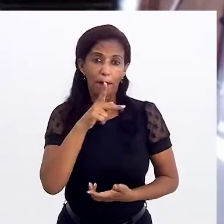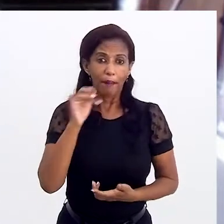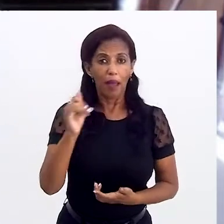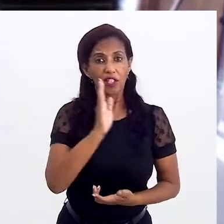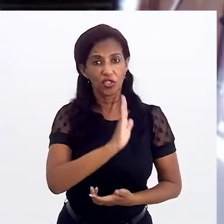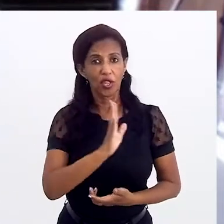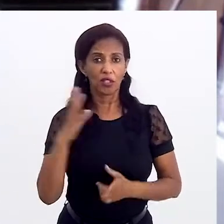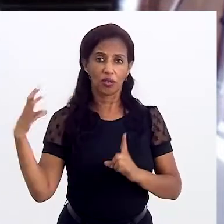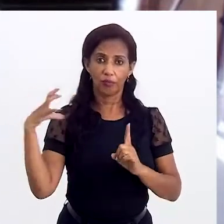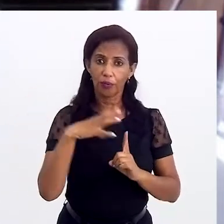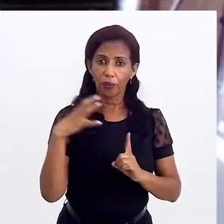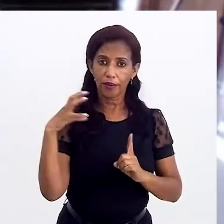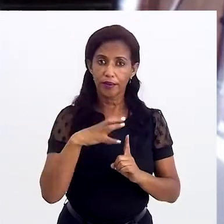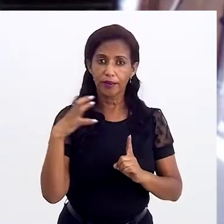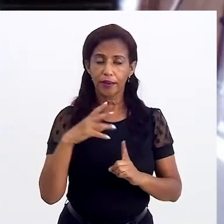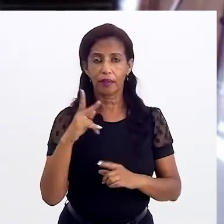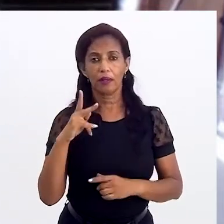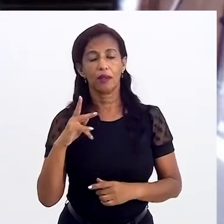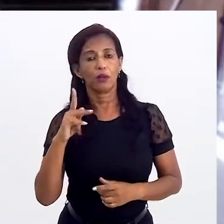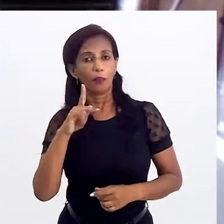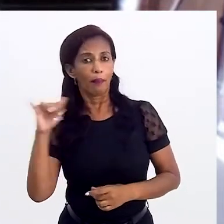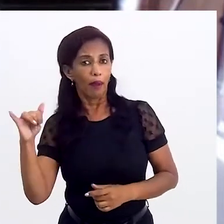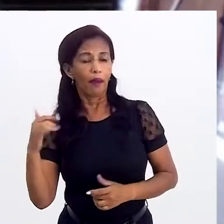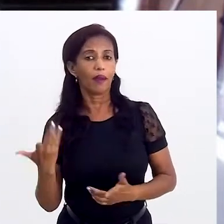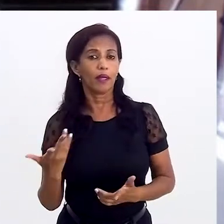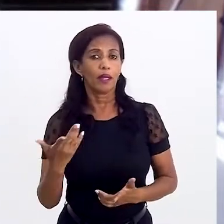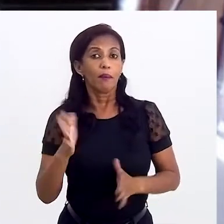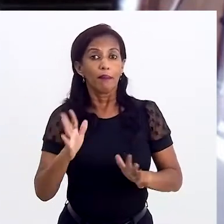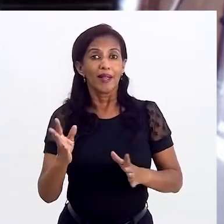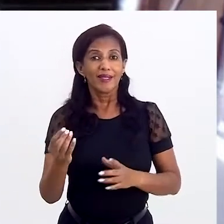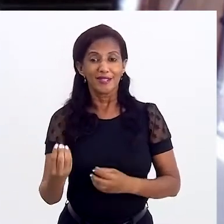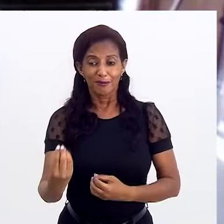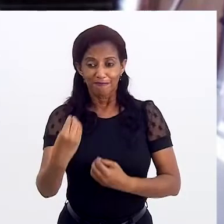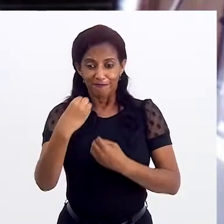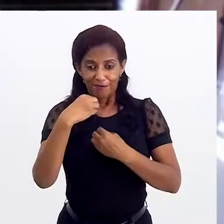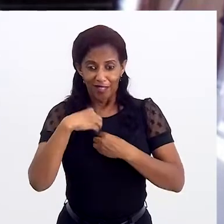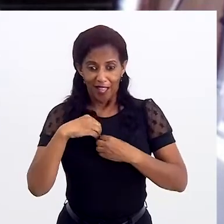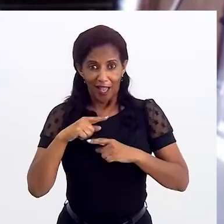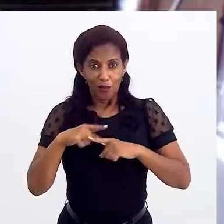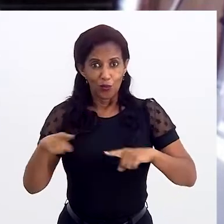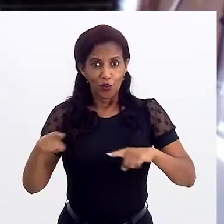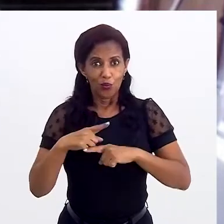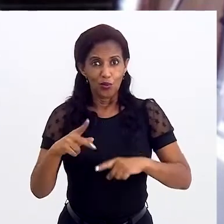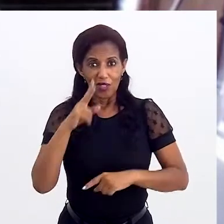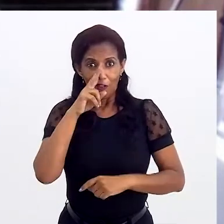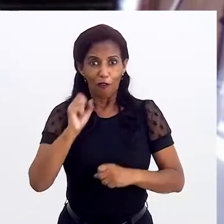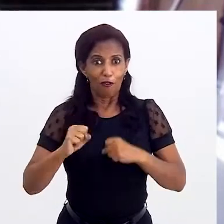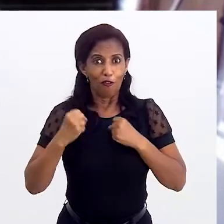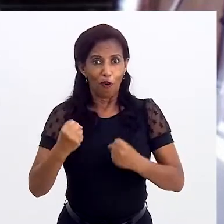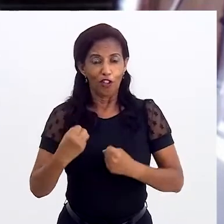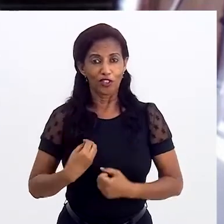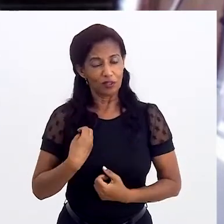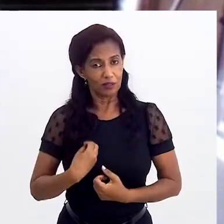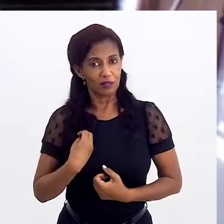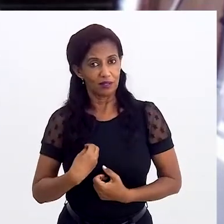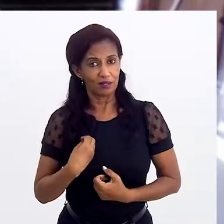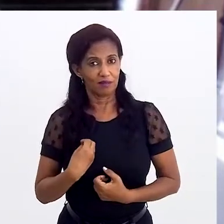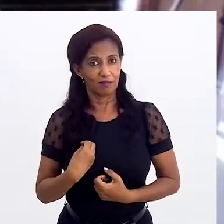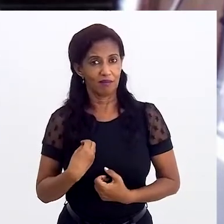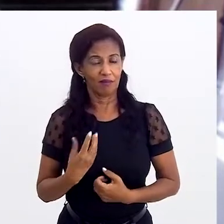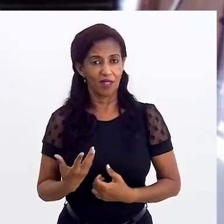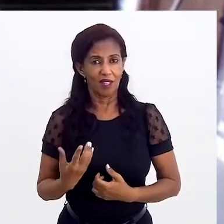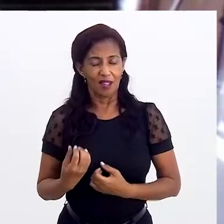era engenheiro, tinha uma certa influência e tal. Mas a música sempre cantou muito forte na nossa vida,